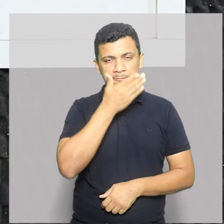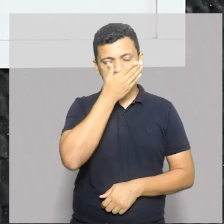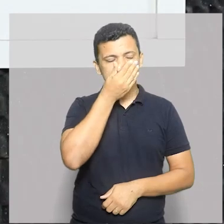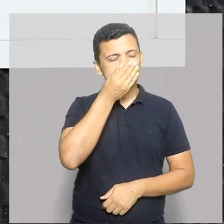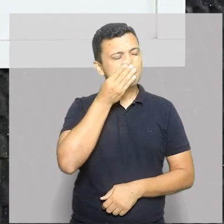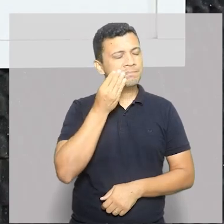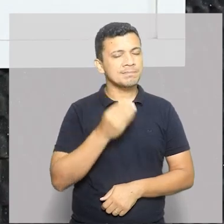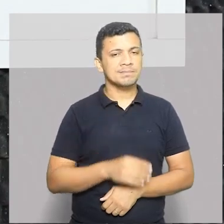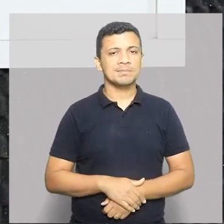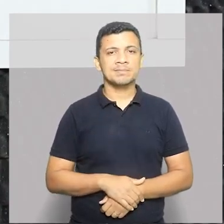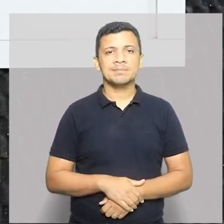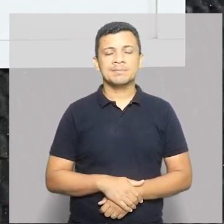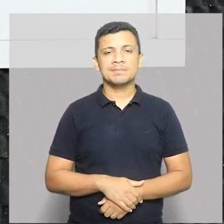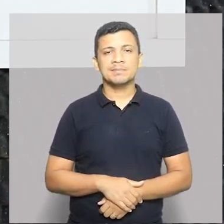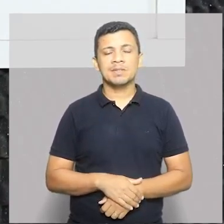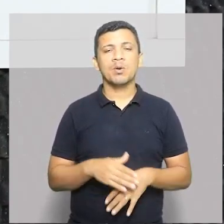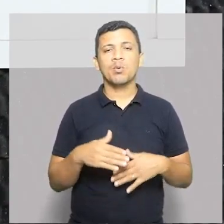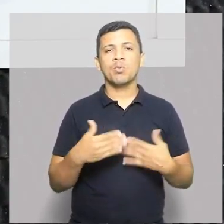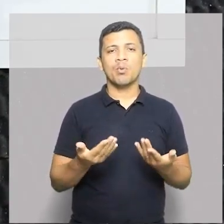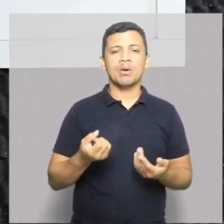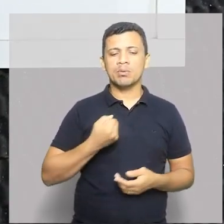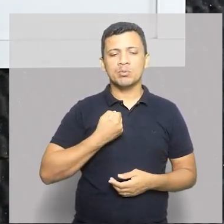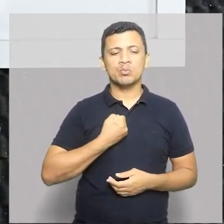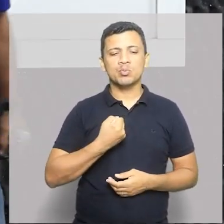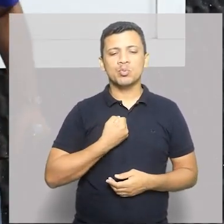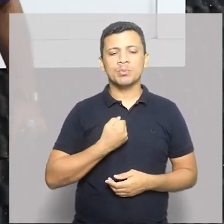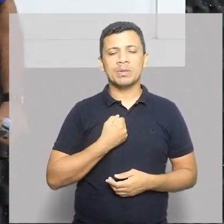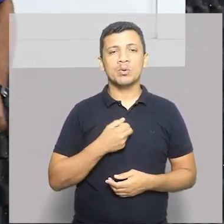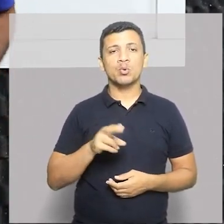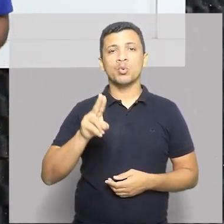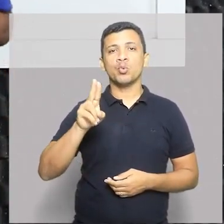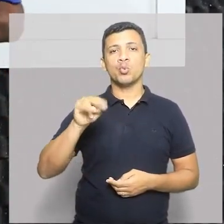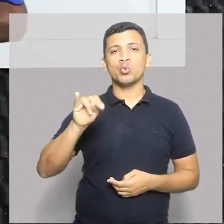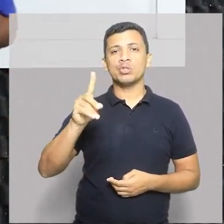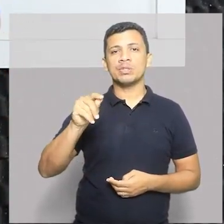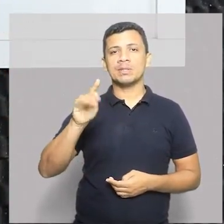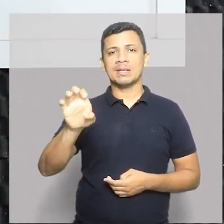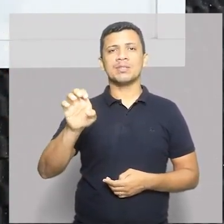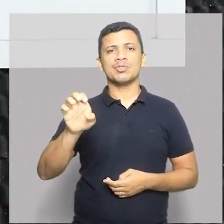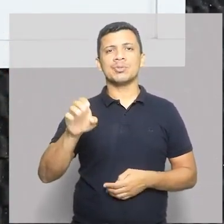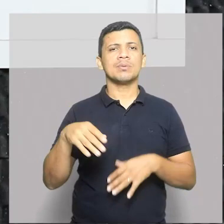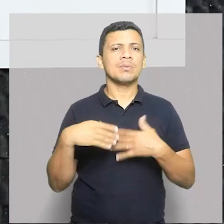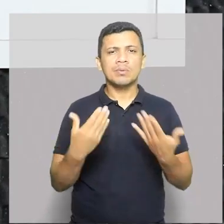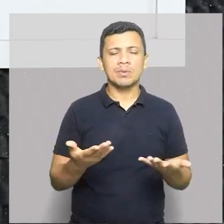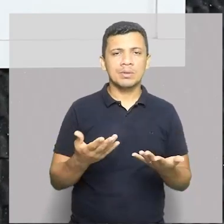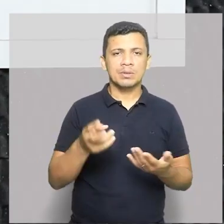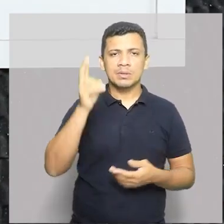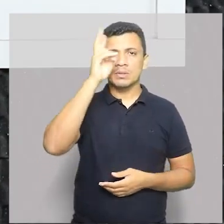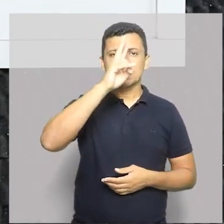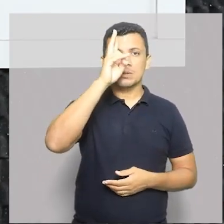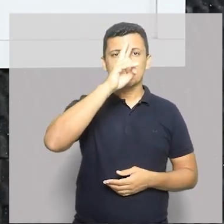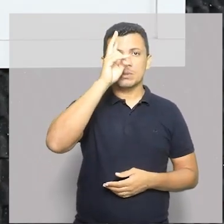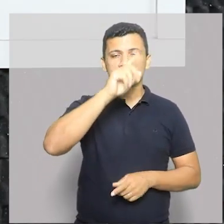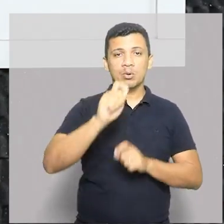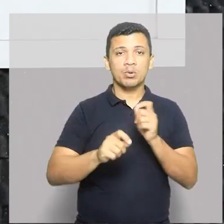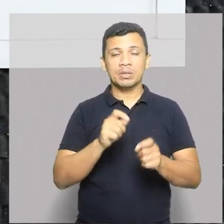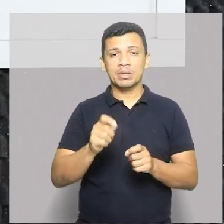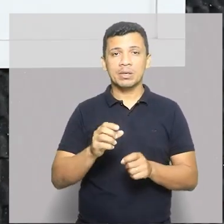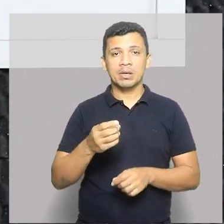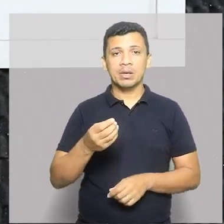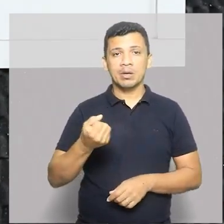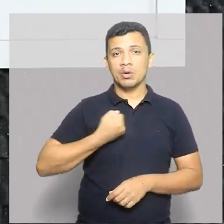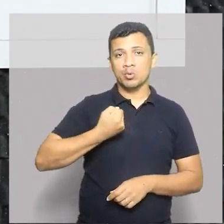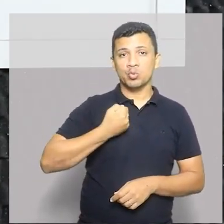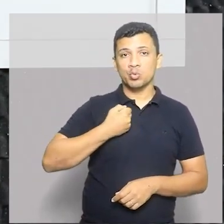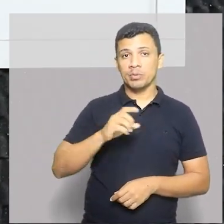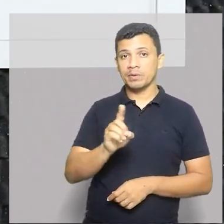Então, ó, qual é o valor do algarismo das unidades? Vamos lá, gente. Lembrando que unidade é o dígito que fica do lado direito.